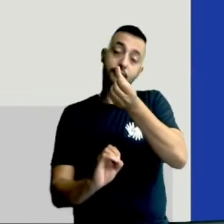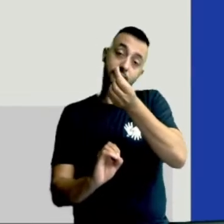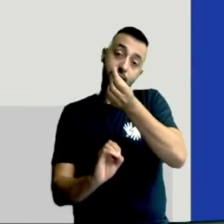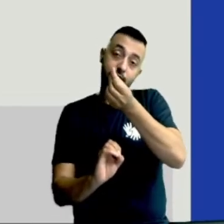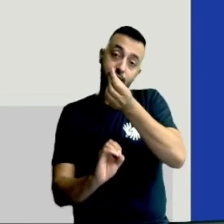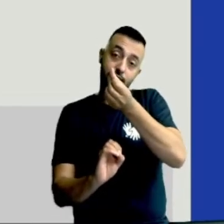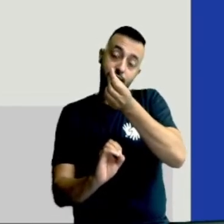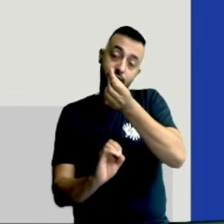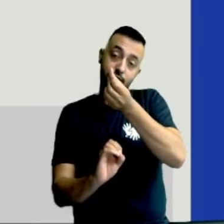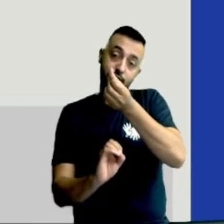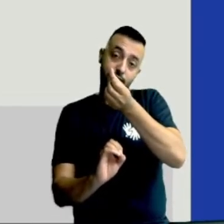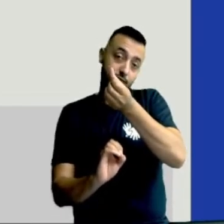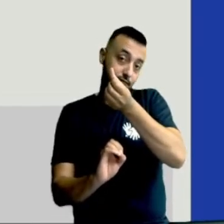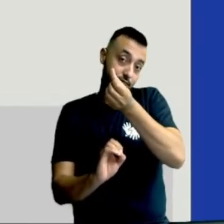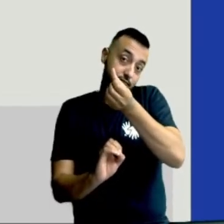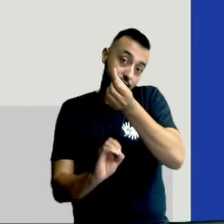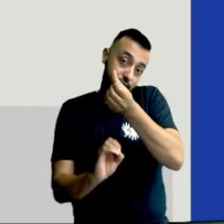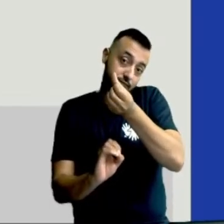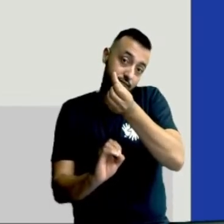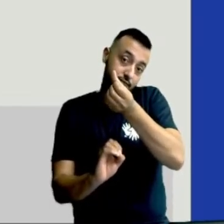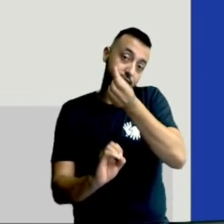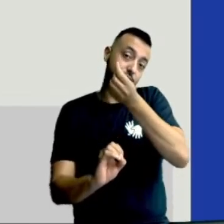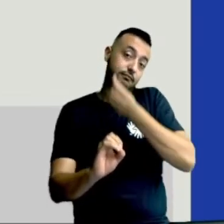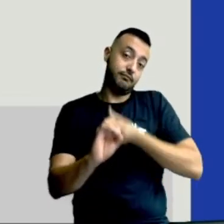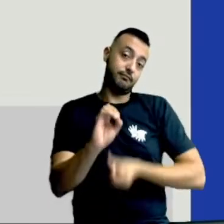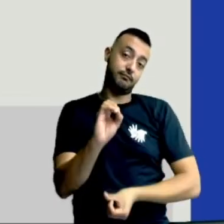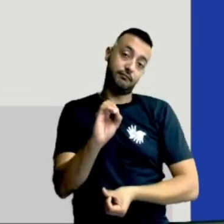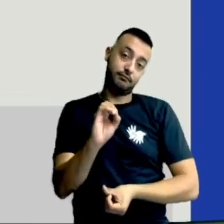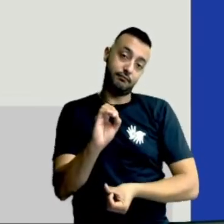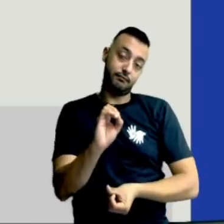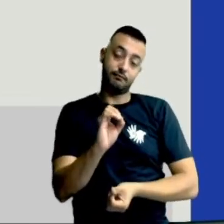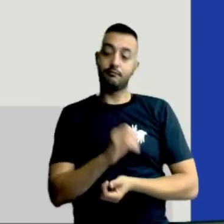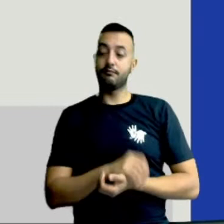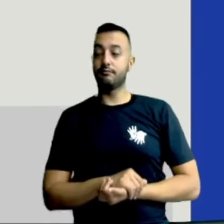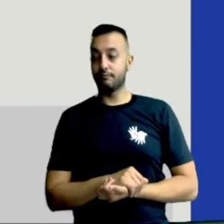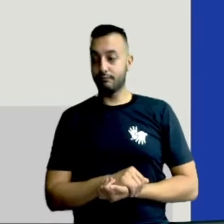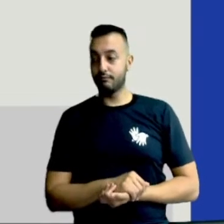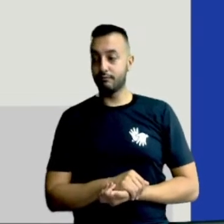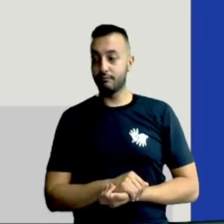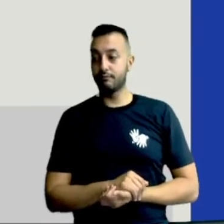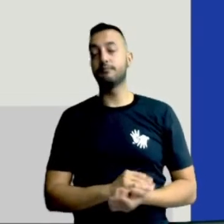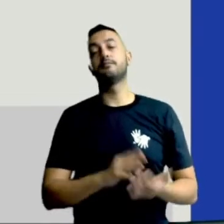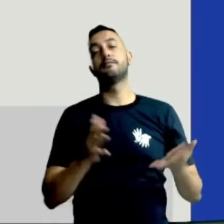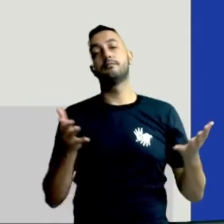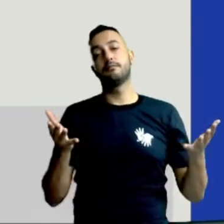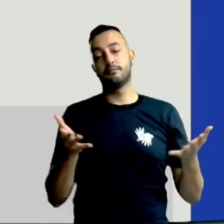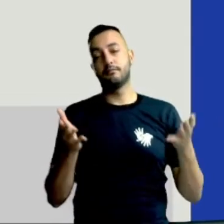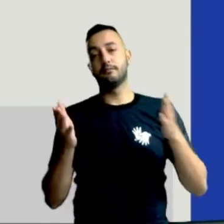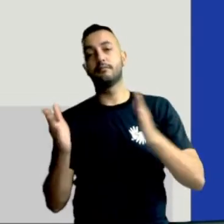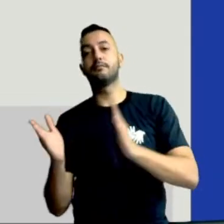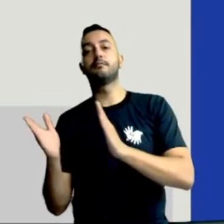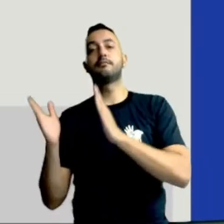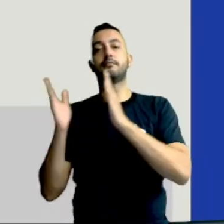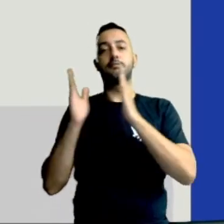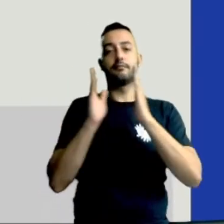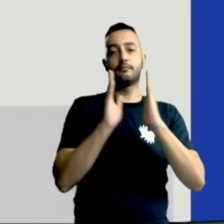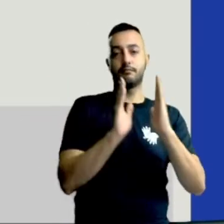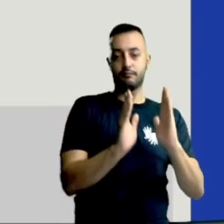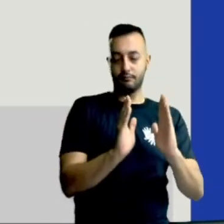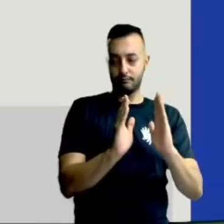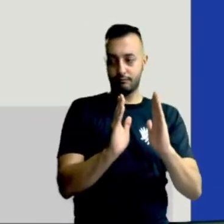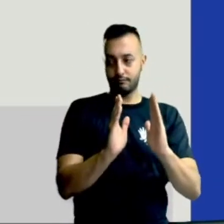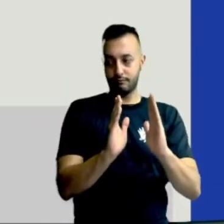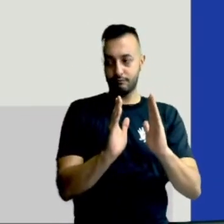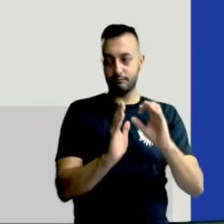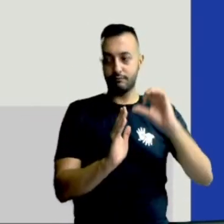tenho 6 e tiro nada, eu continuo com 6. Agora vamos para a casa das